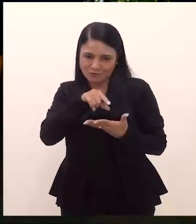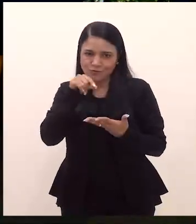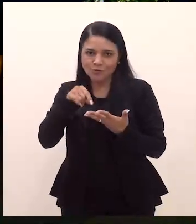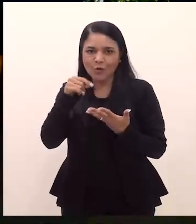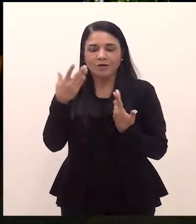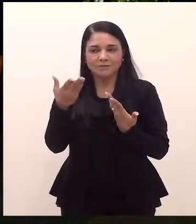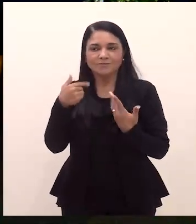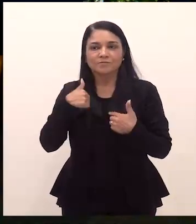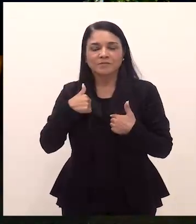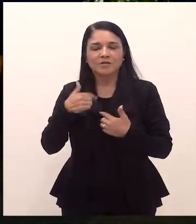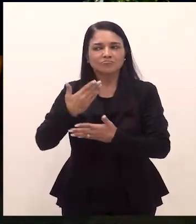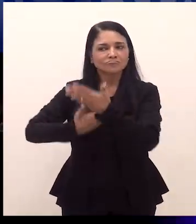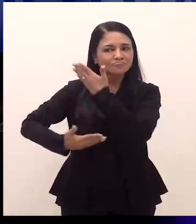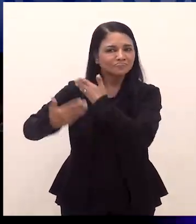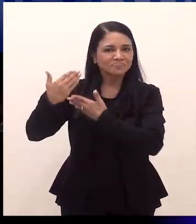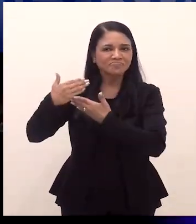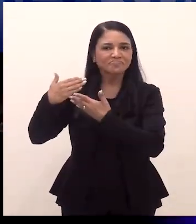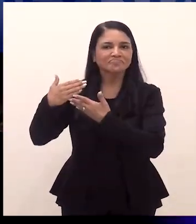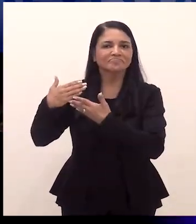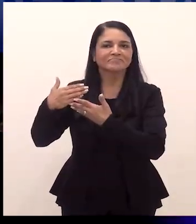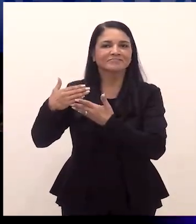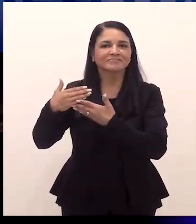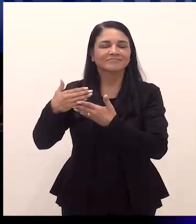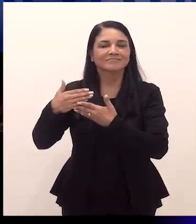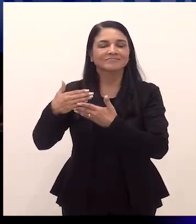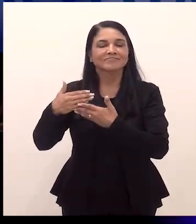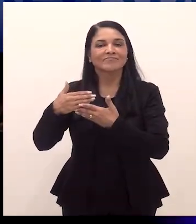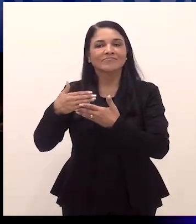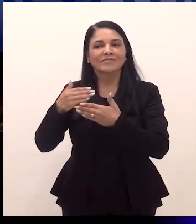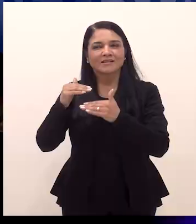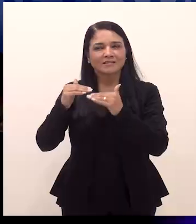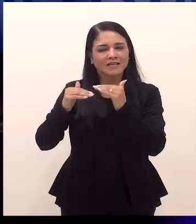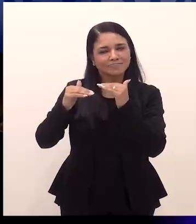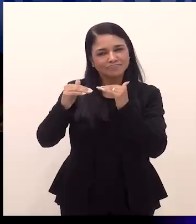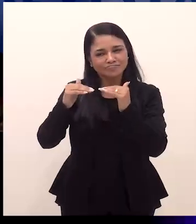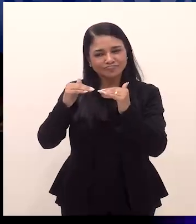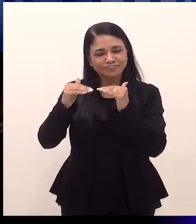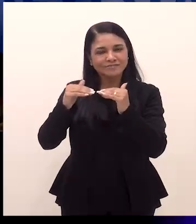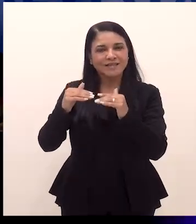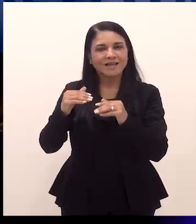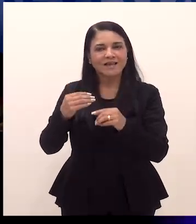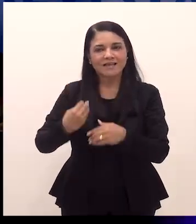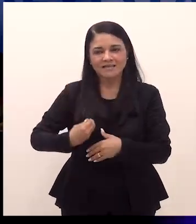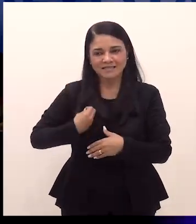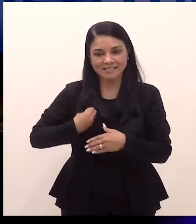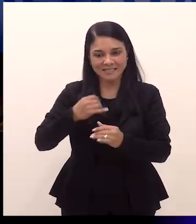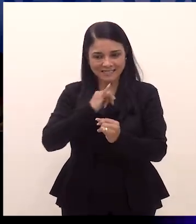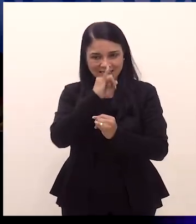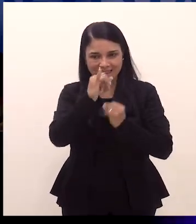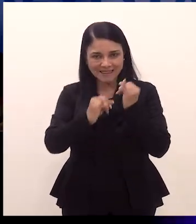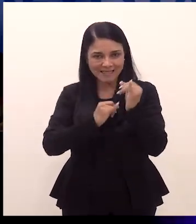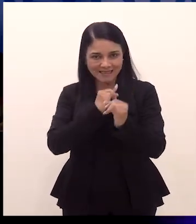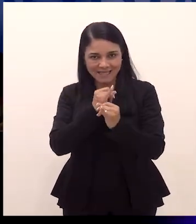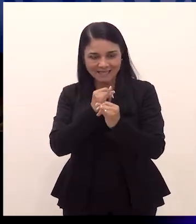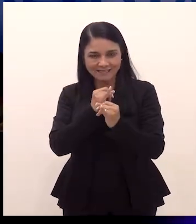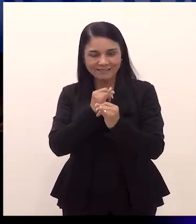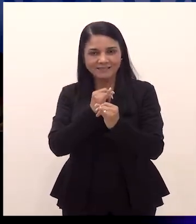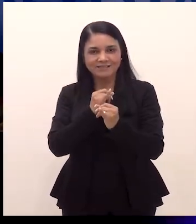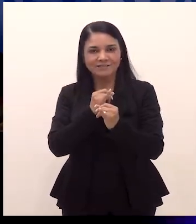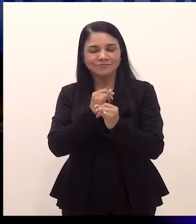aí. E como eu sou de um tempo ainda, que é esse limiar da existência da